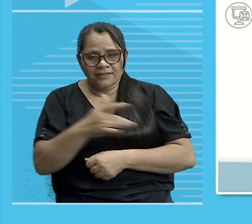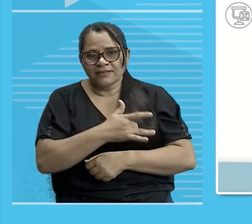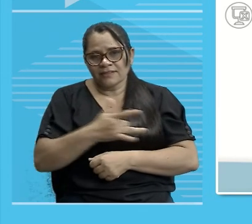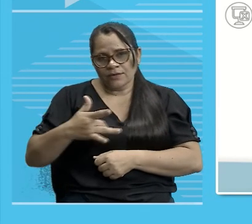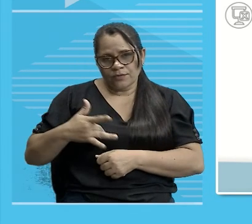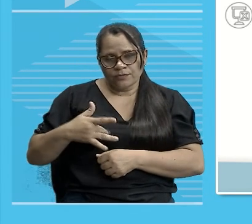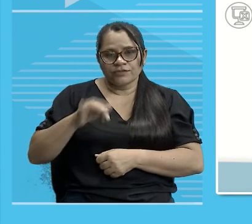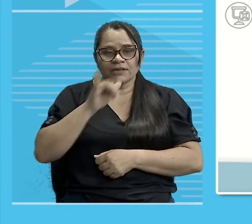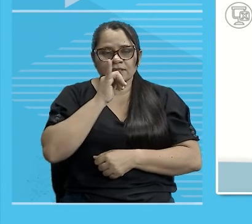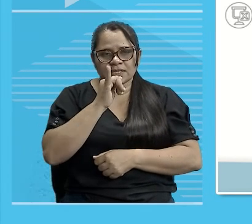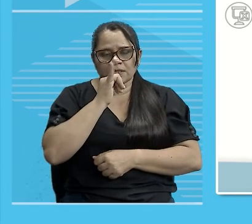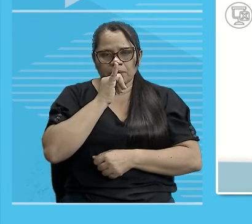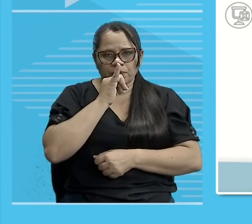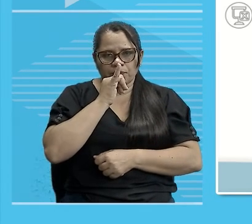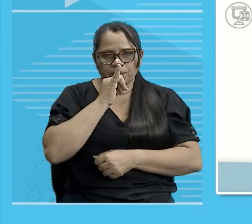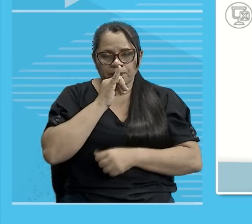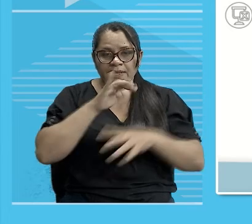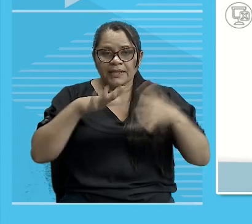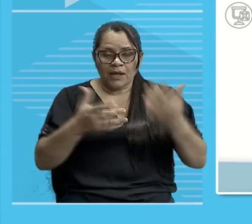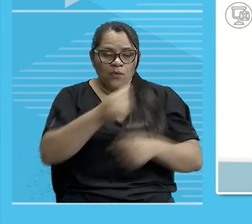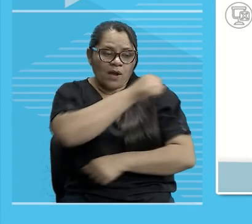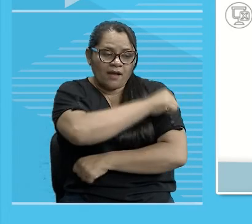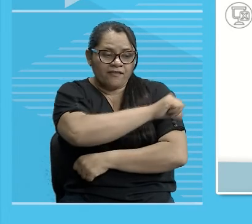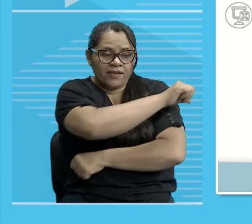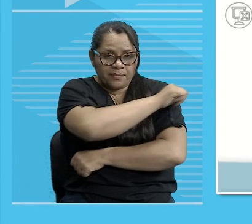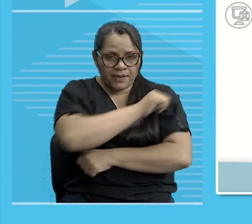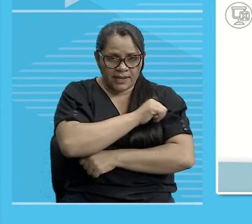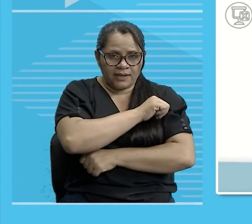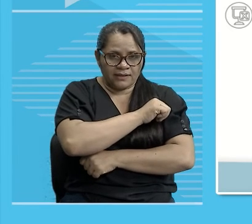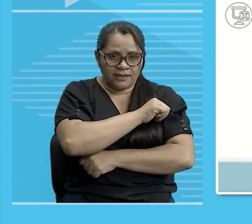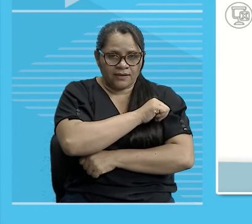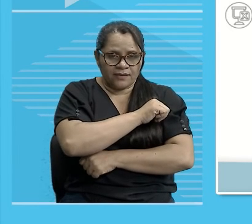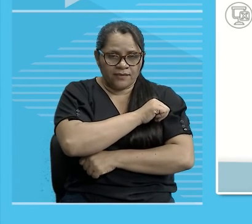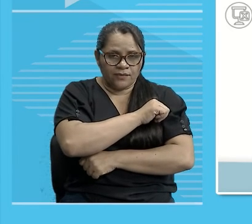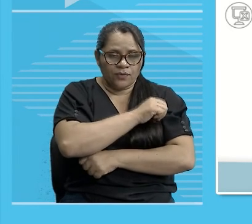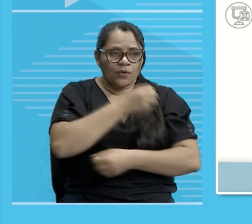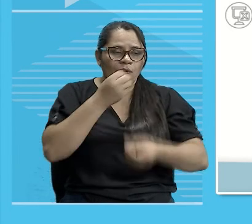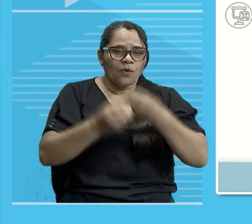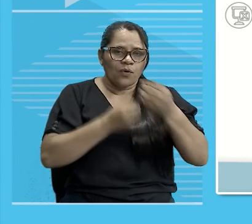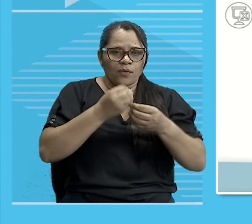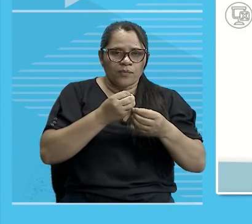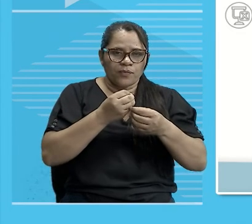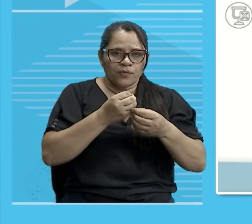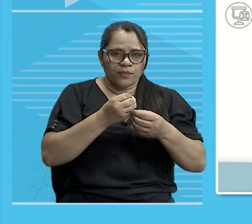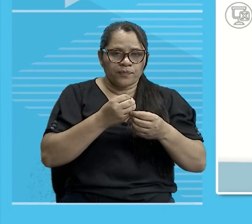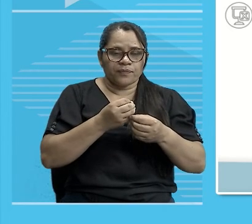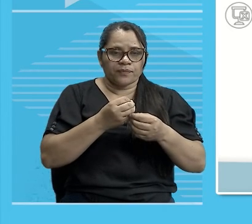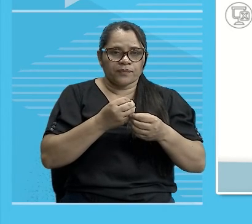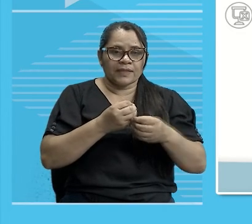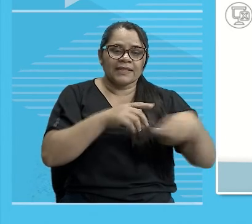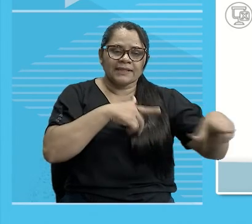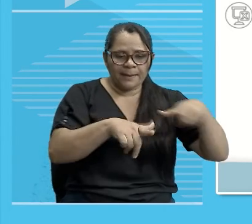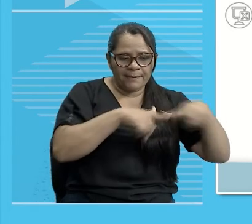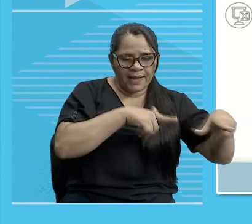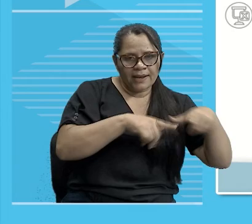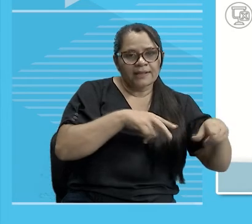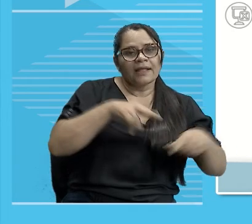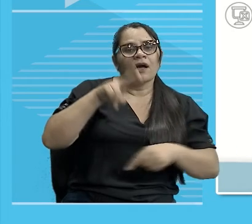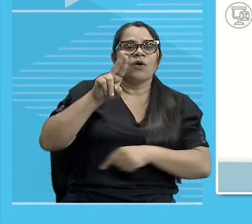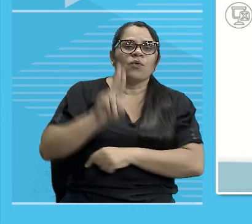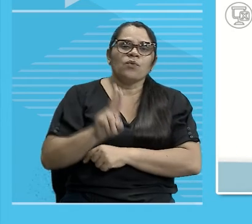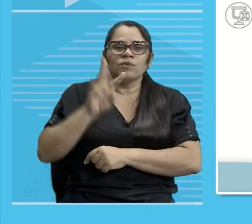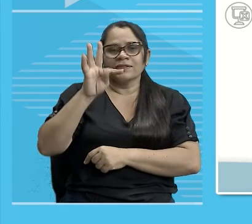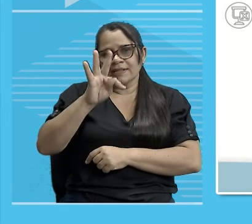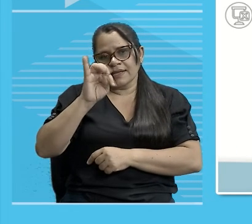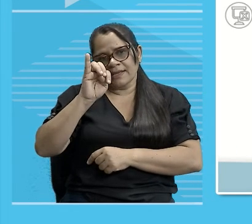exemplo o Enfermeiro intensivista que atua na UTI que sabe fazer uma